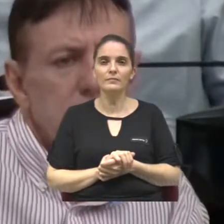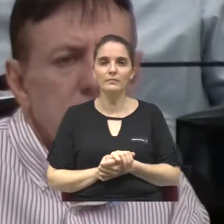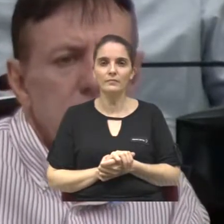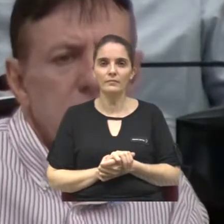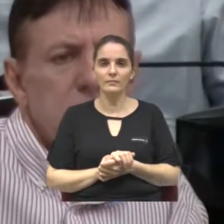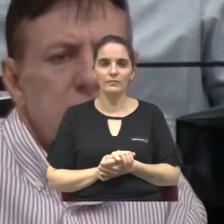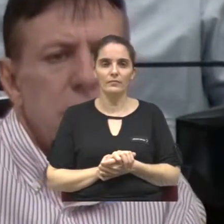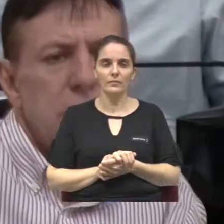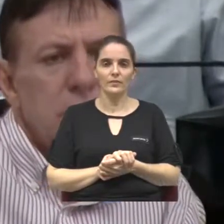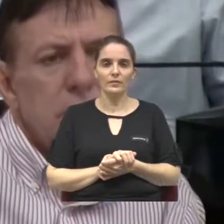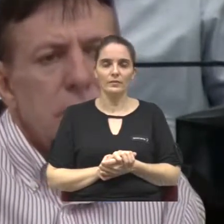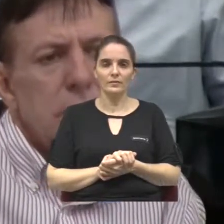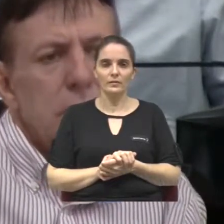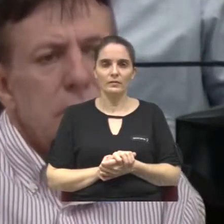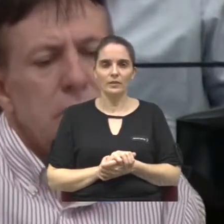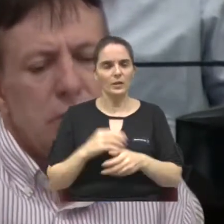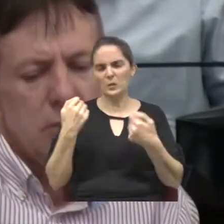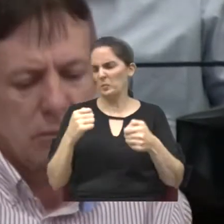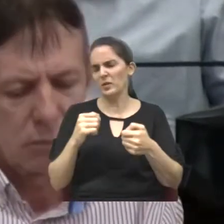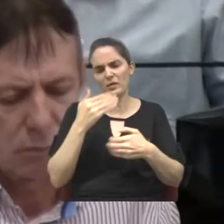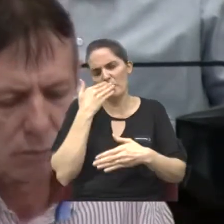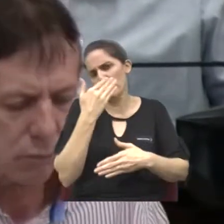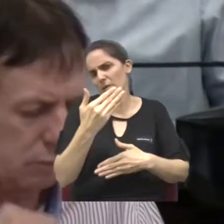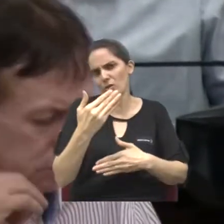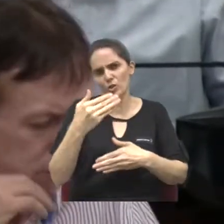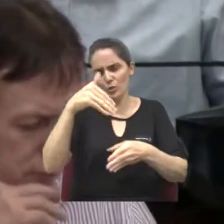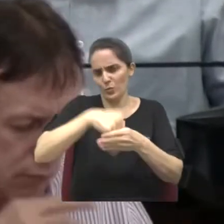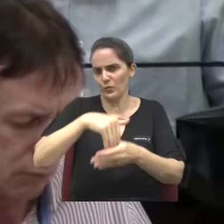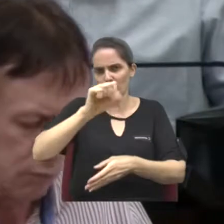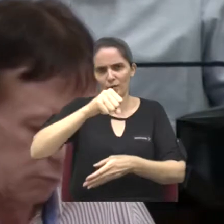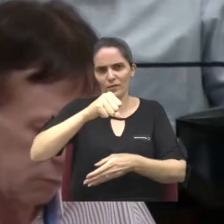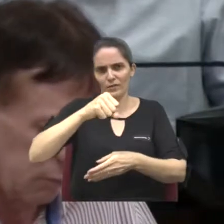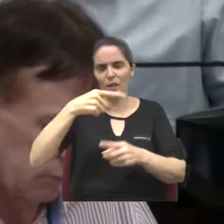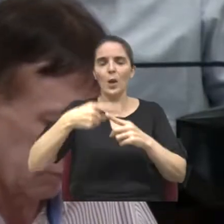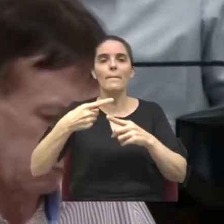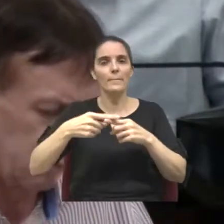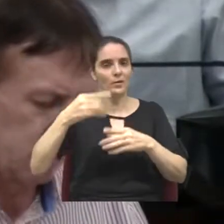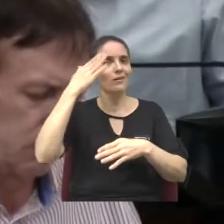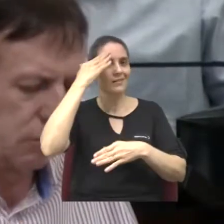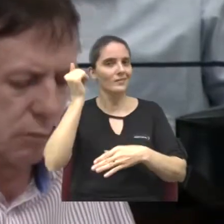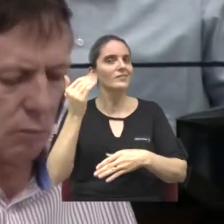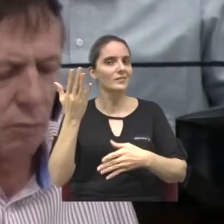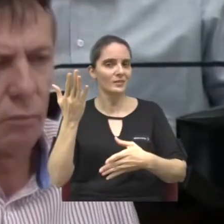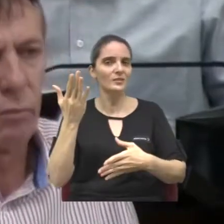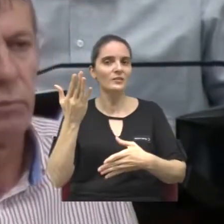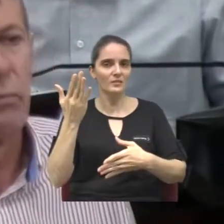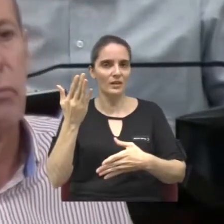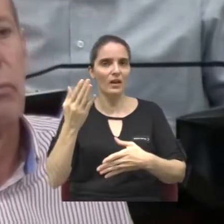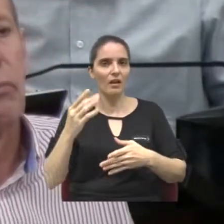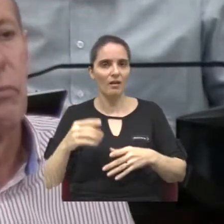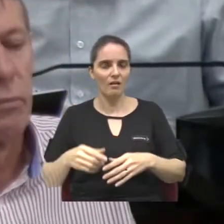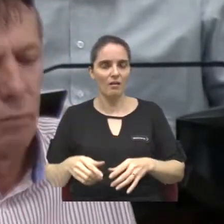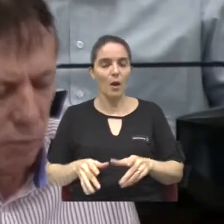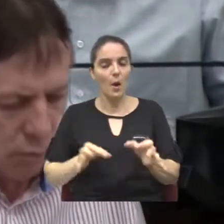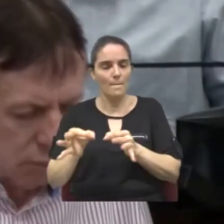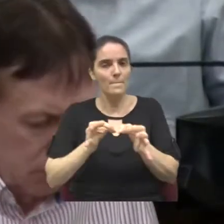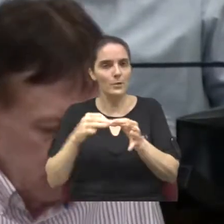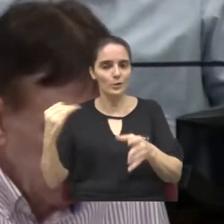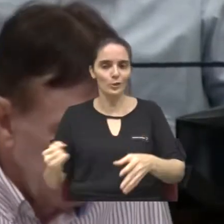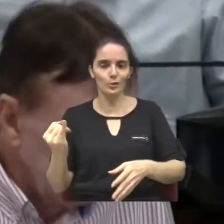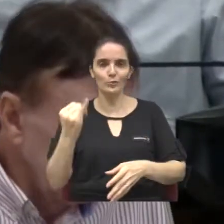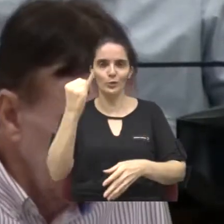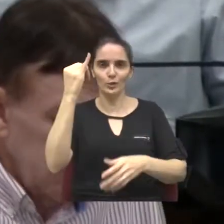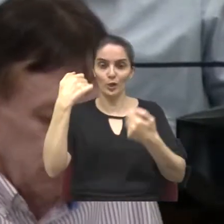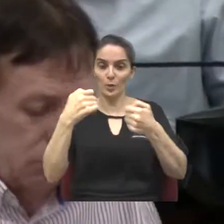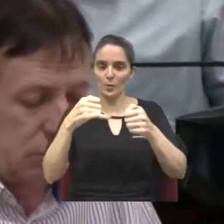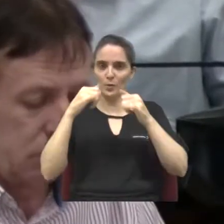pedir o voto favorável dos vereadores, porque eu sei que essa causa é uma causa importante, que nós devemos